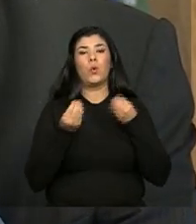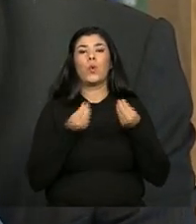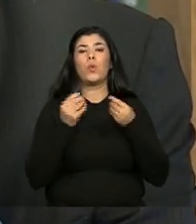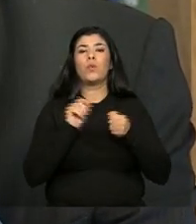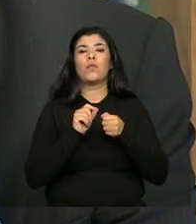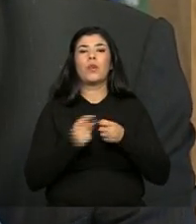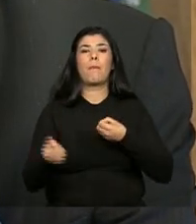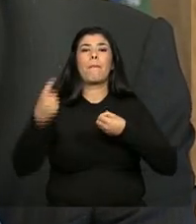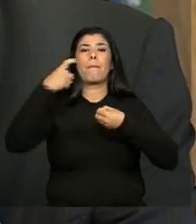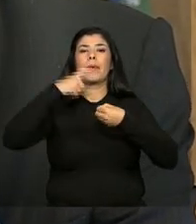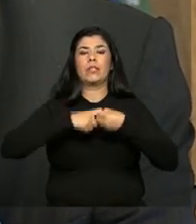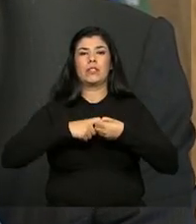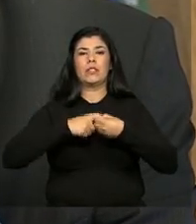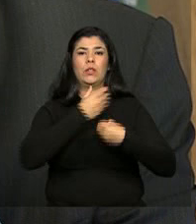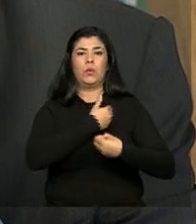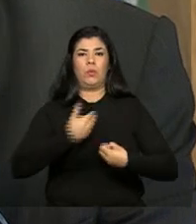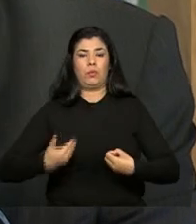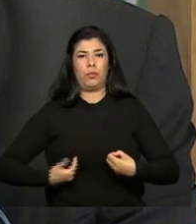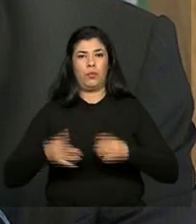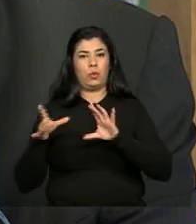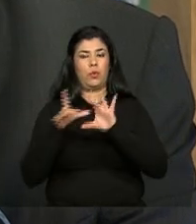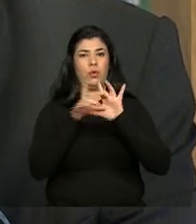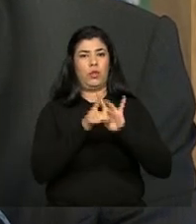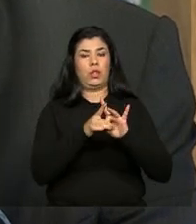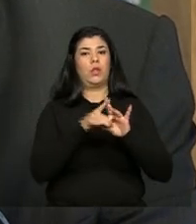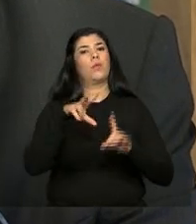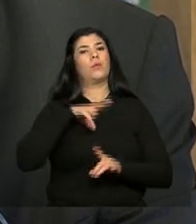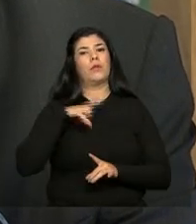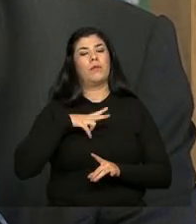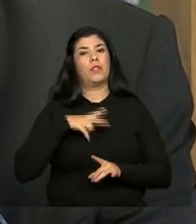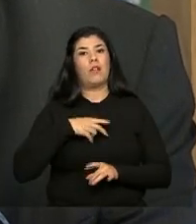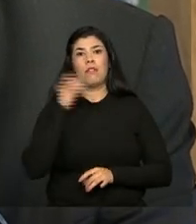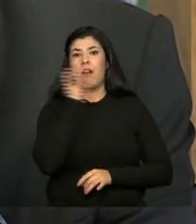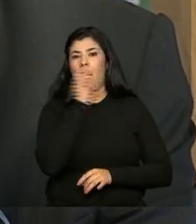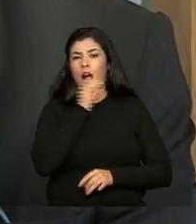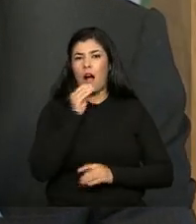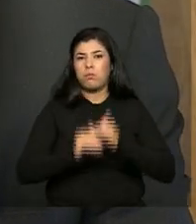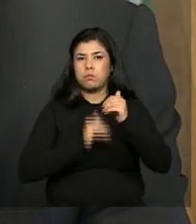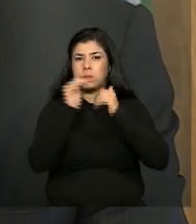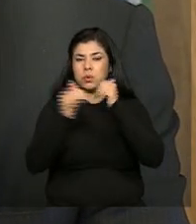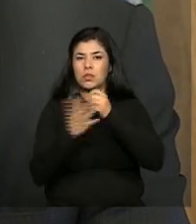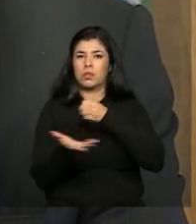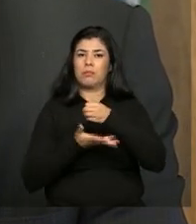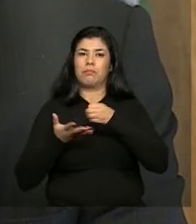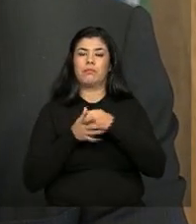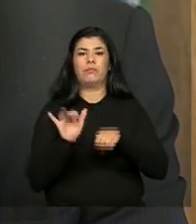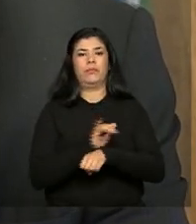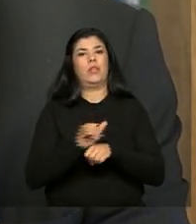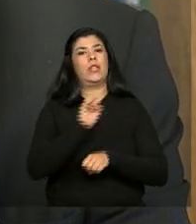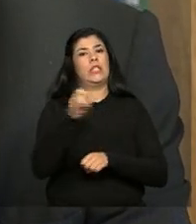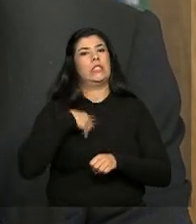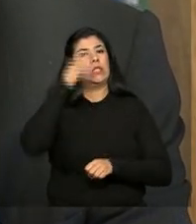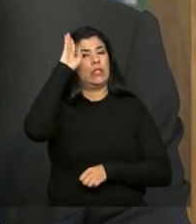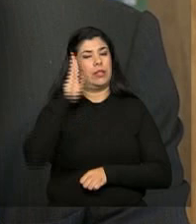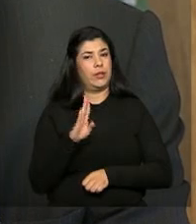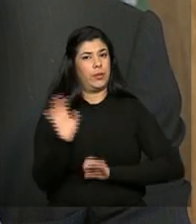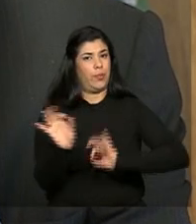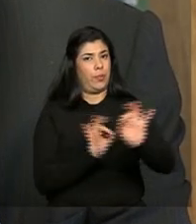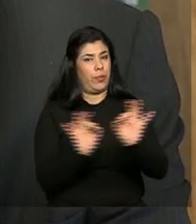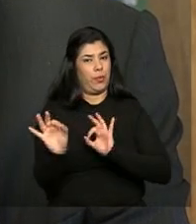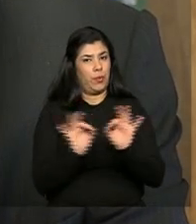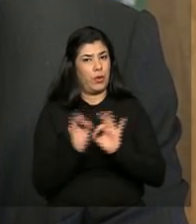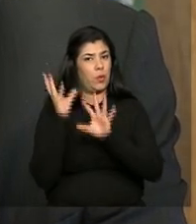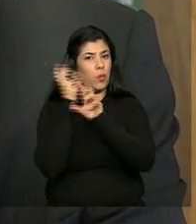público-privada é o único caminho para nós aceleramos os investimentos de estrutura se o Brasil organiza suas contas